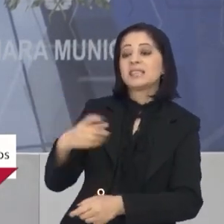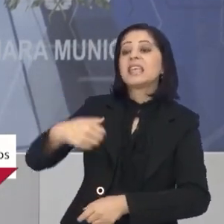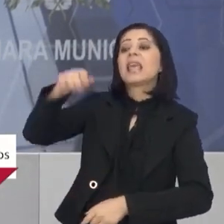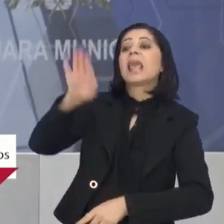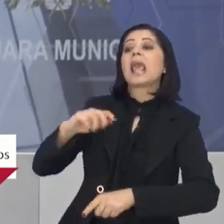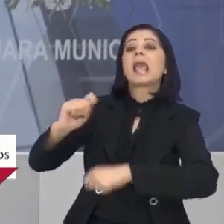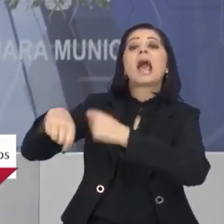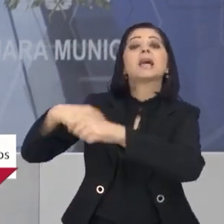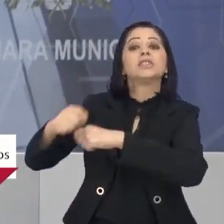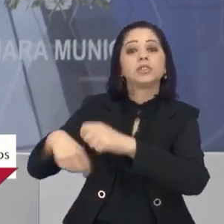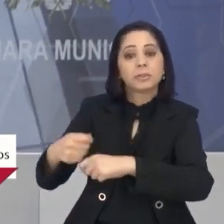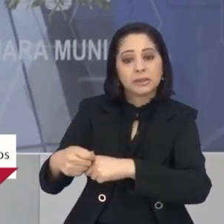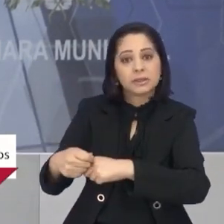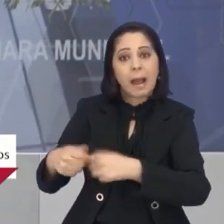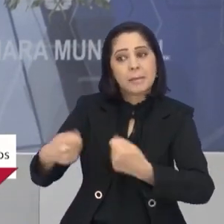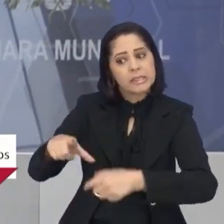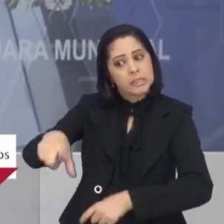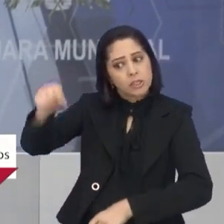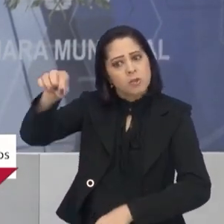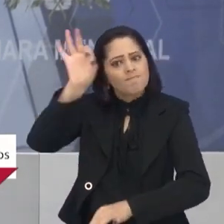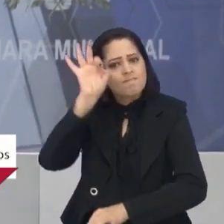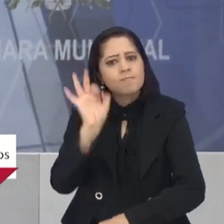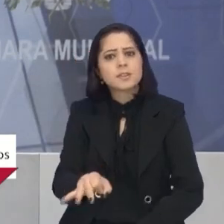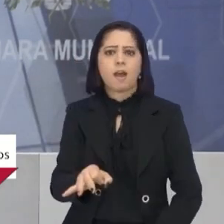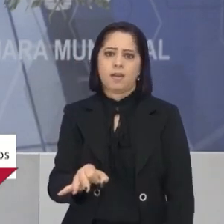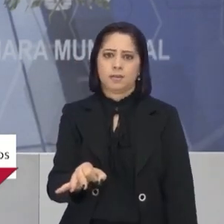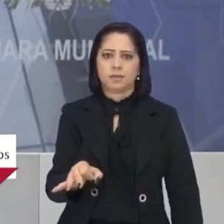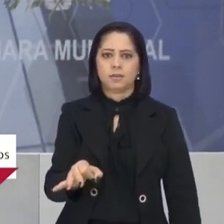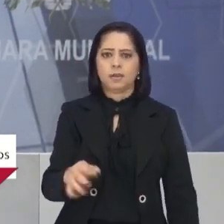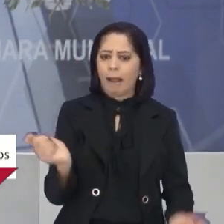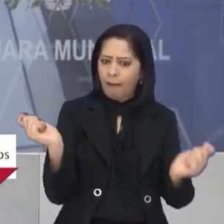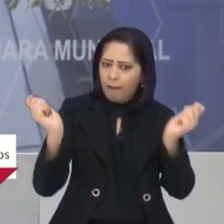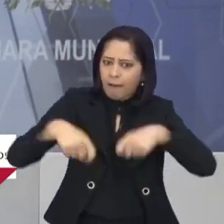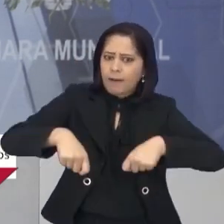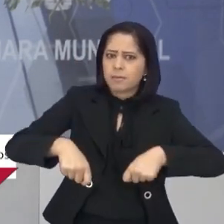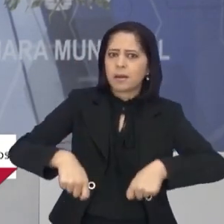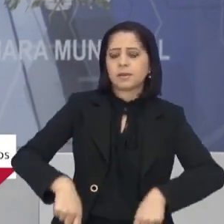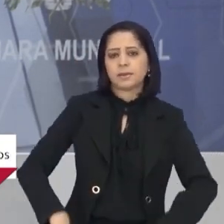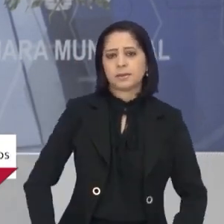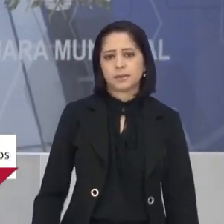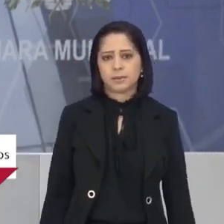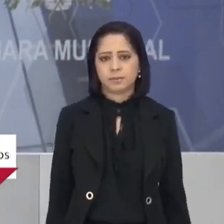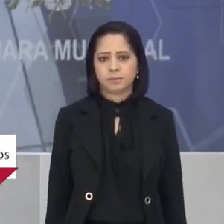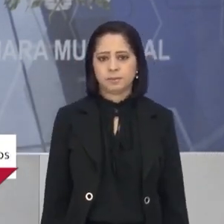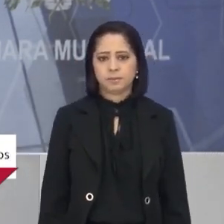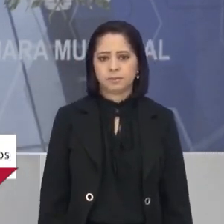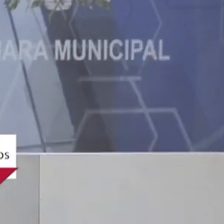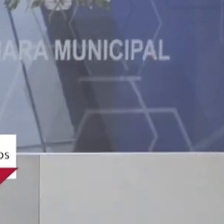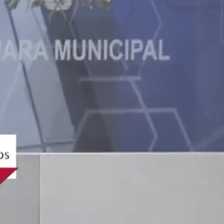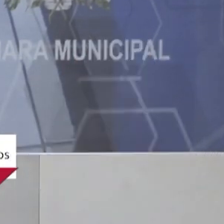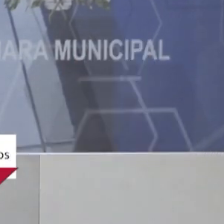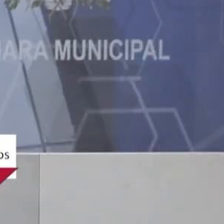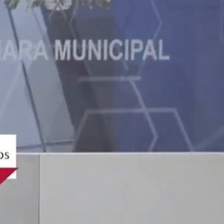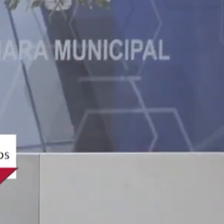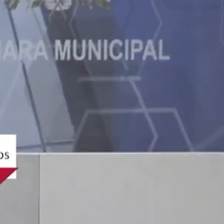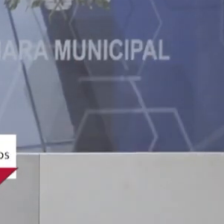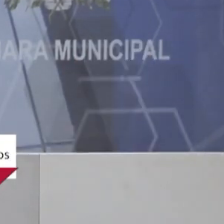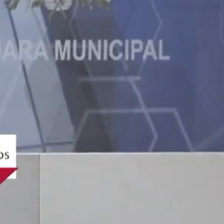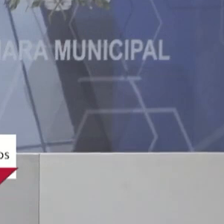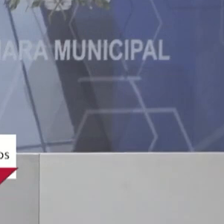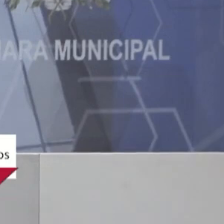socorro porque se a gente não escolher bem o serviço não vai ser